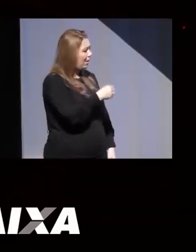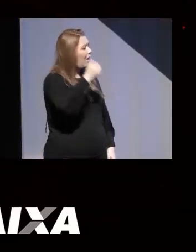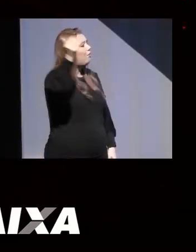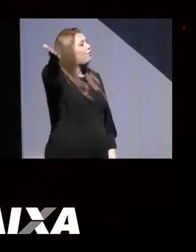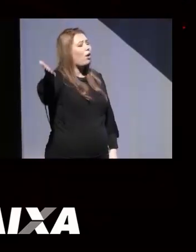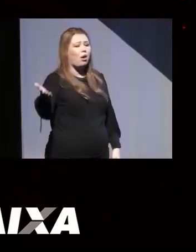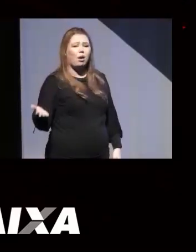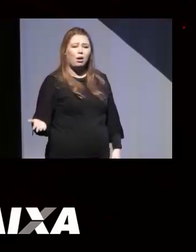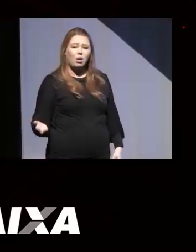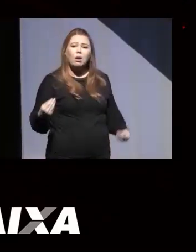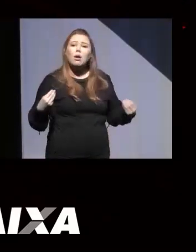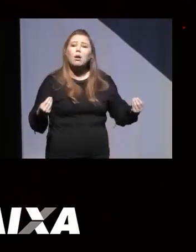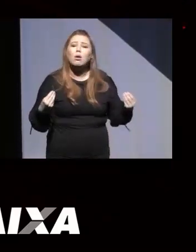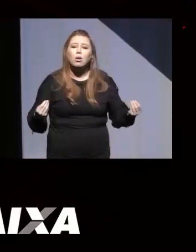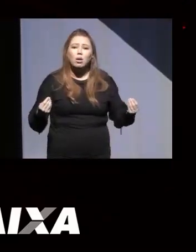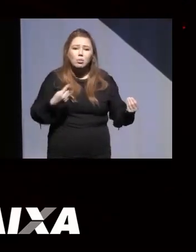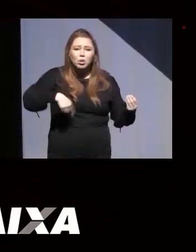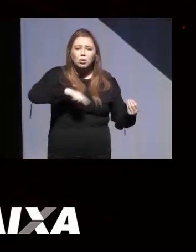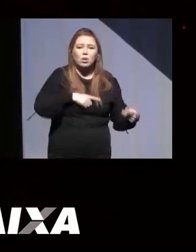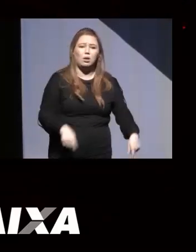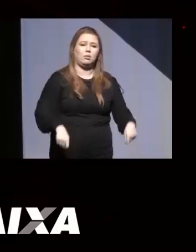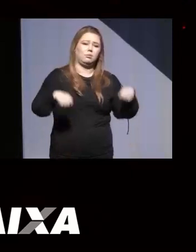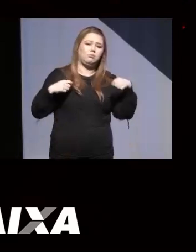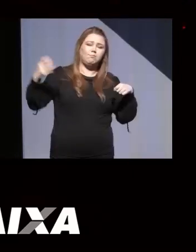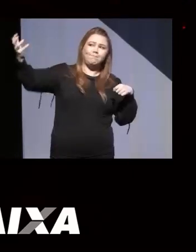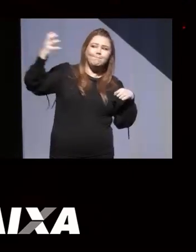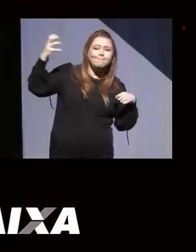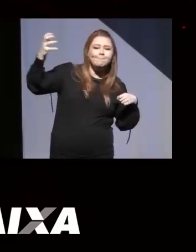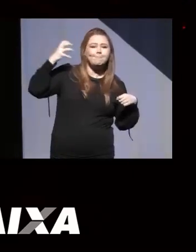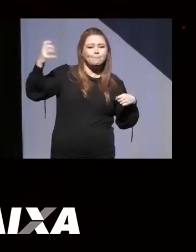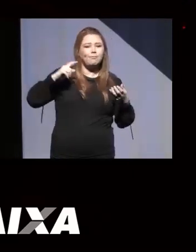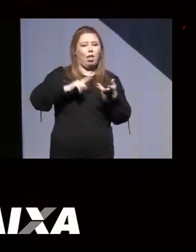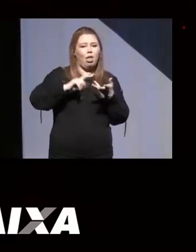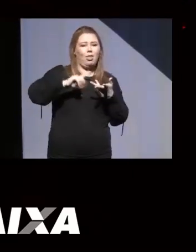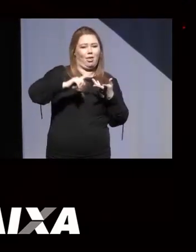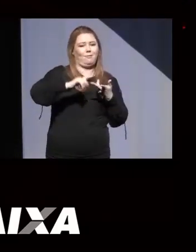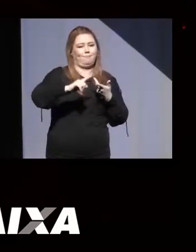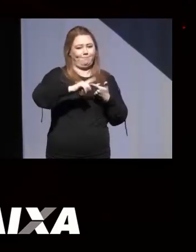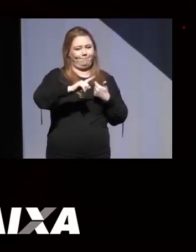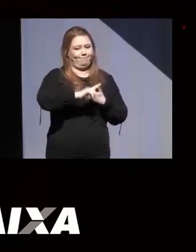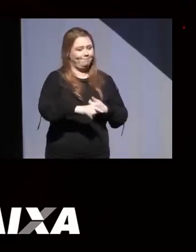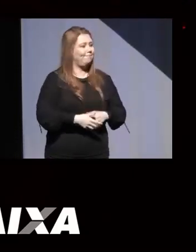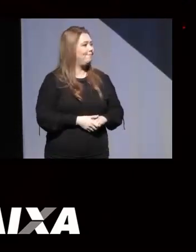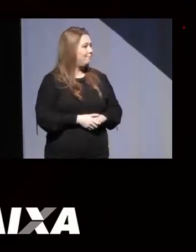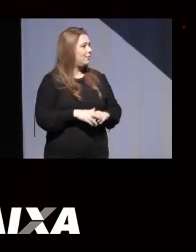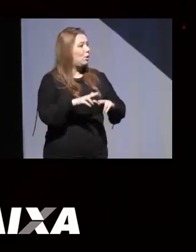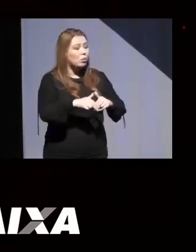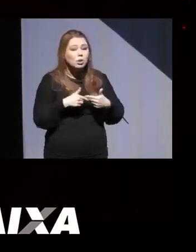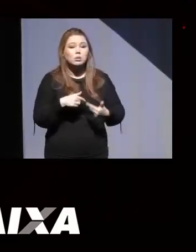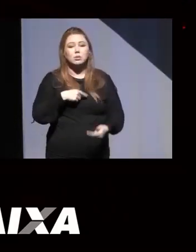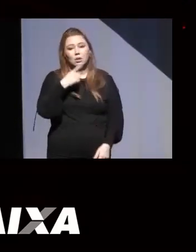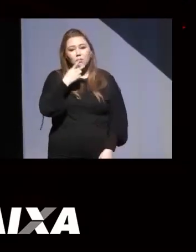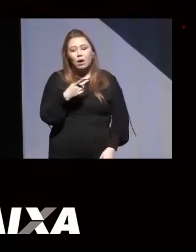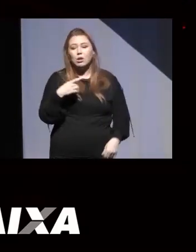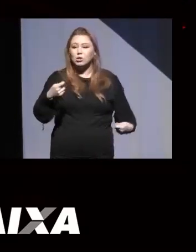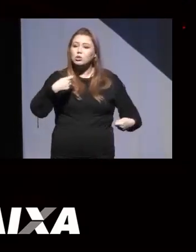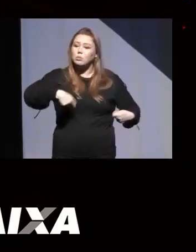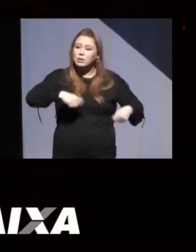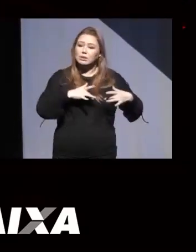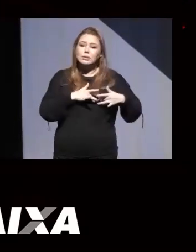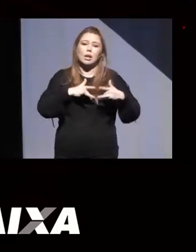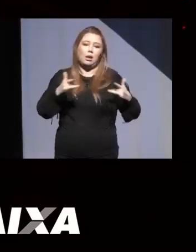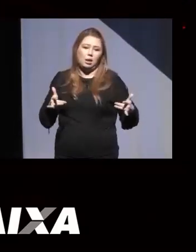está? Nossa, com tanto cobertor, com ar-condicionado, com não sei o quê. Então, assim, é por isso que eu digo dessa solidariedade,